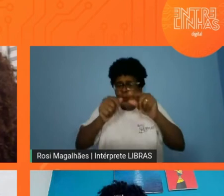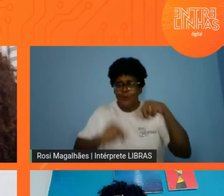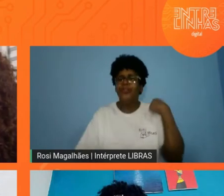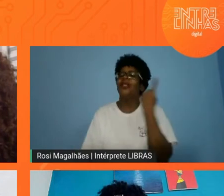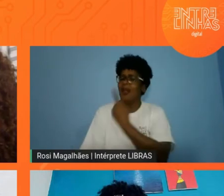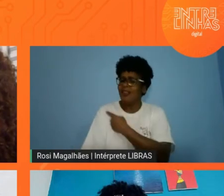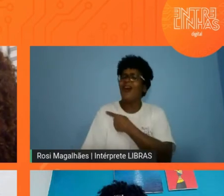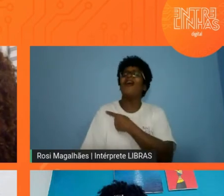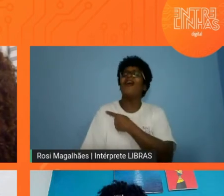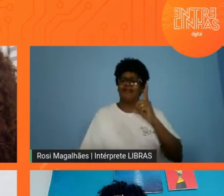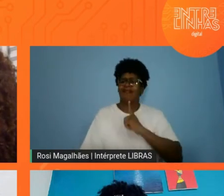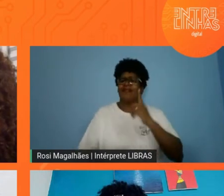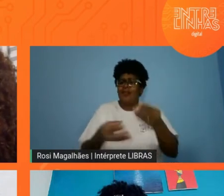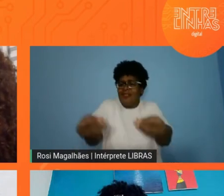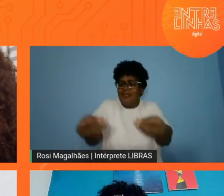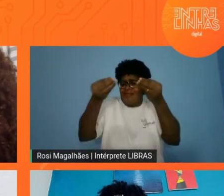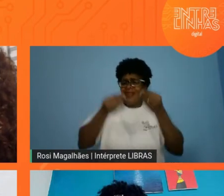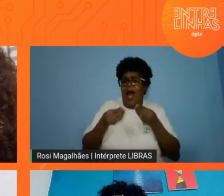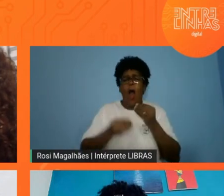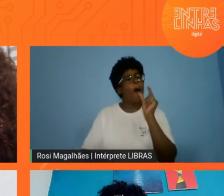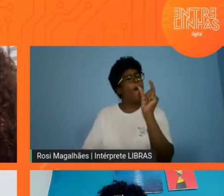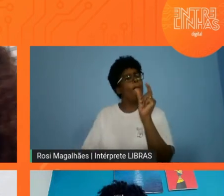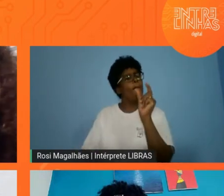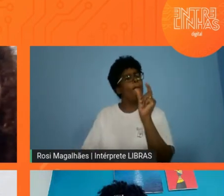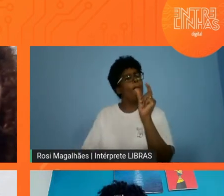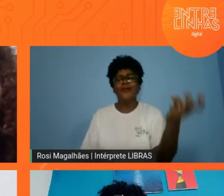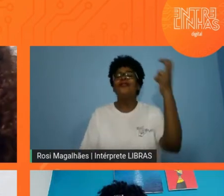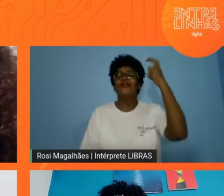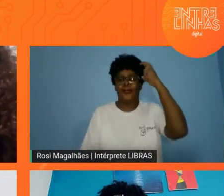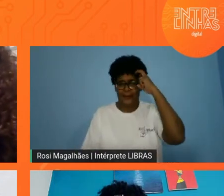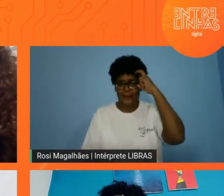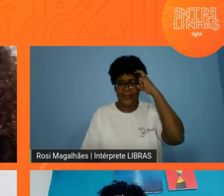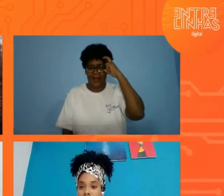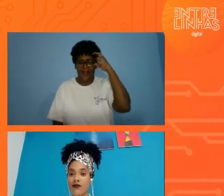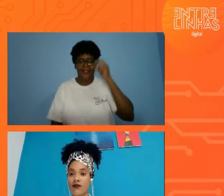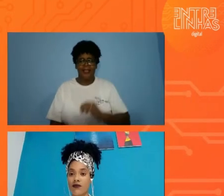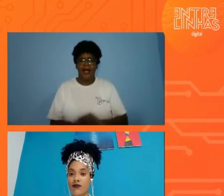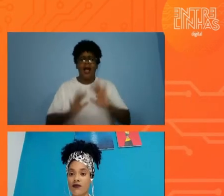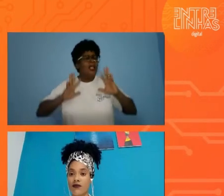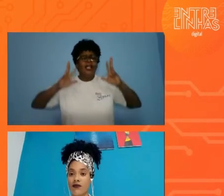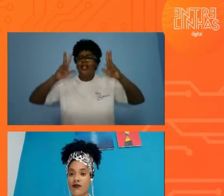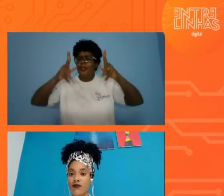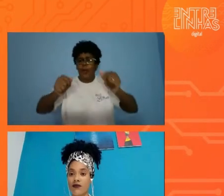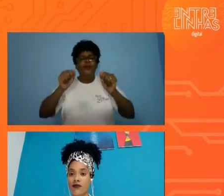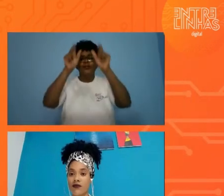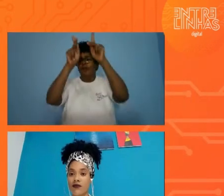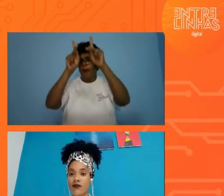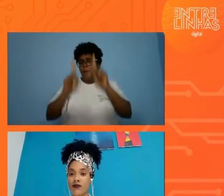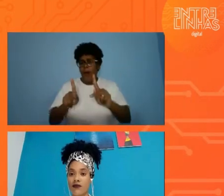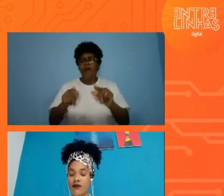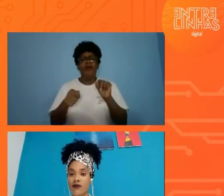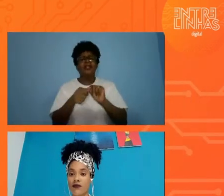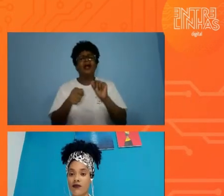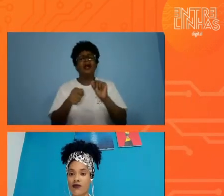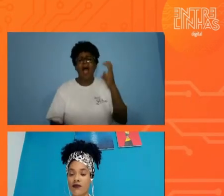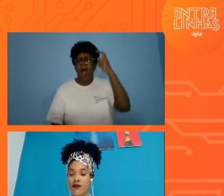pouquinho de cultura. E assim como todos os povos, né, cultuar a sua cultura